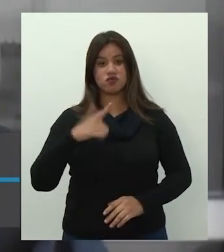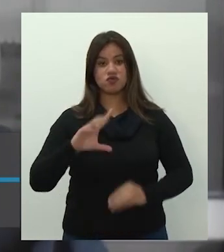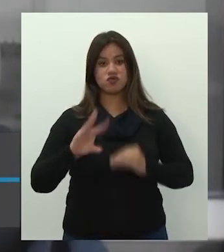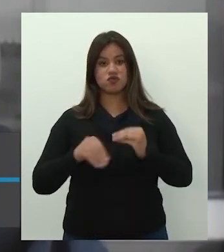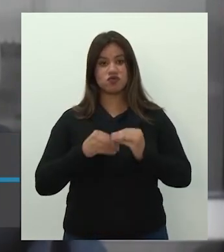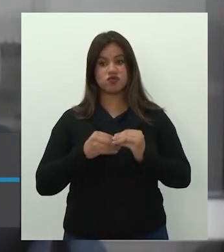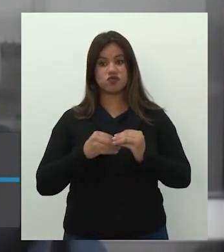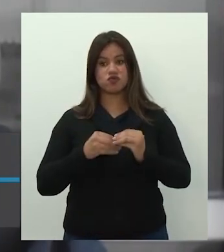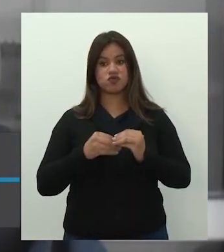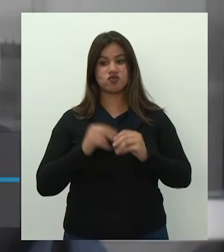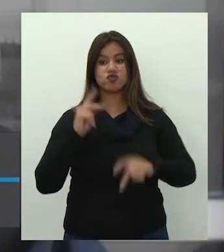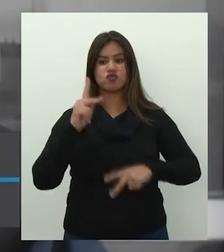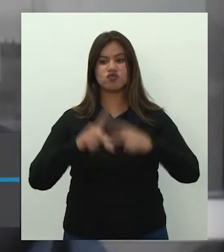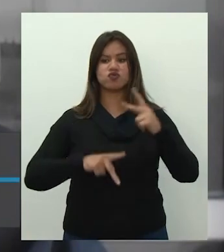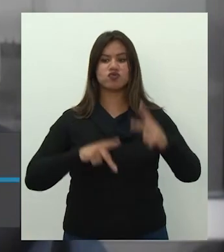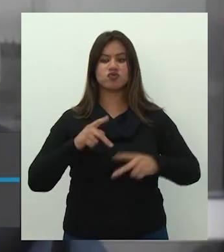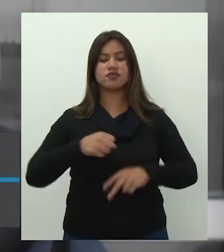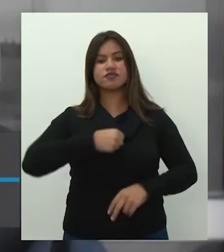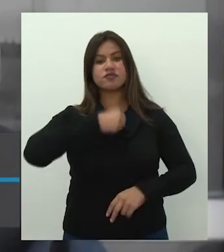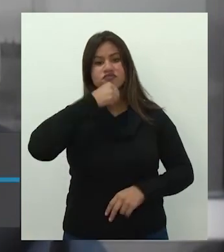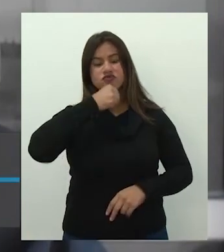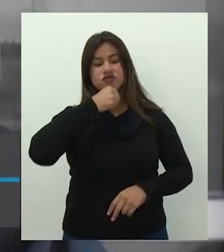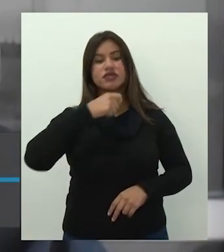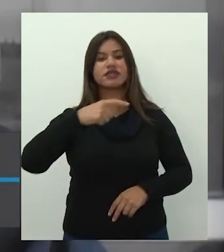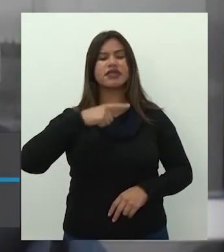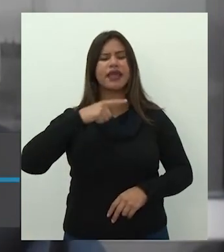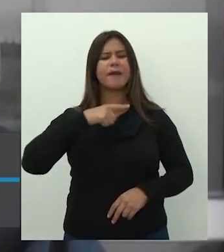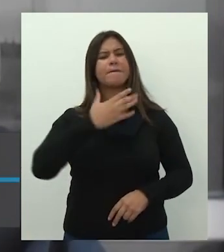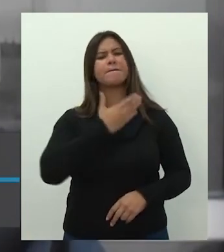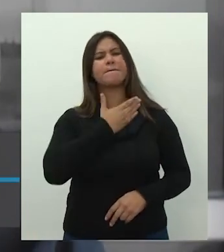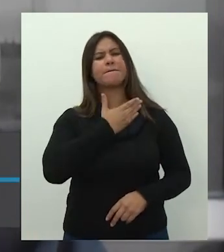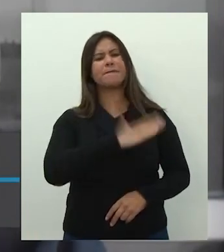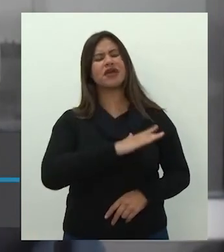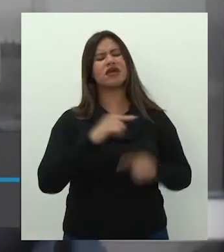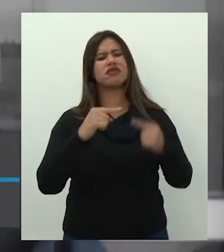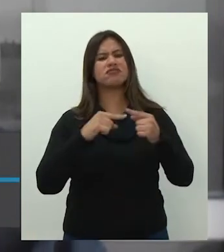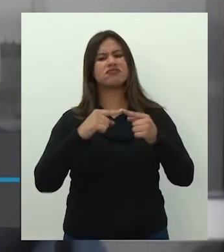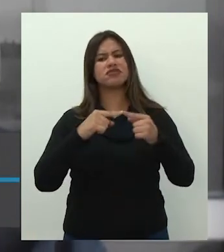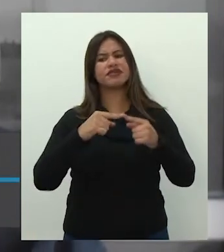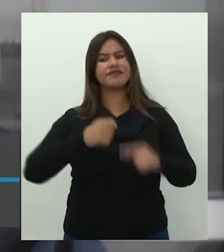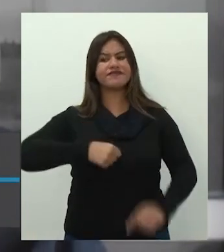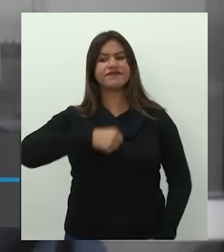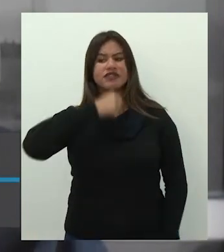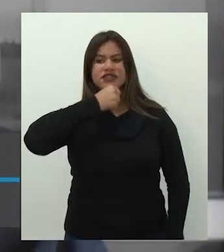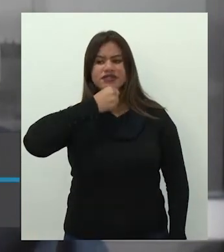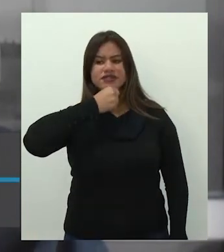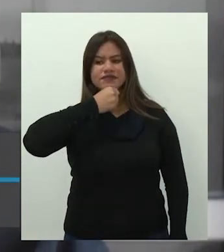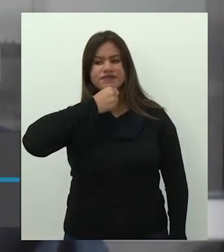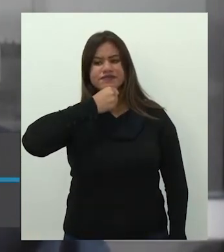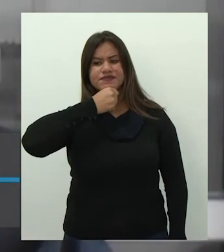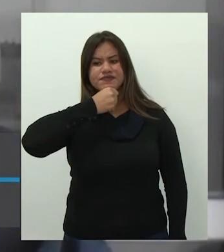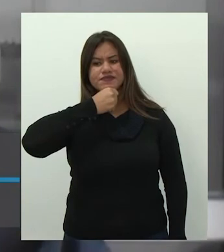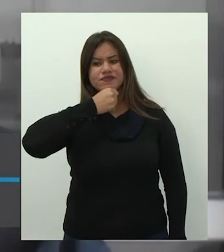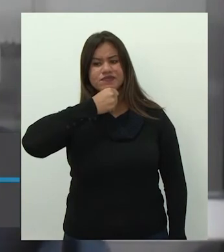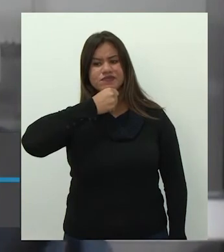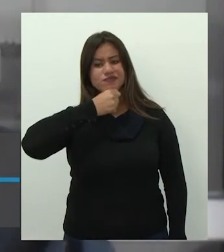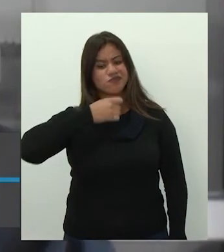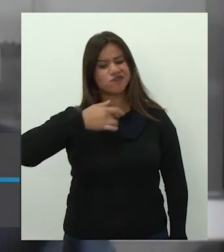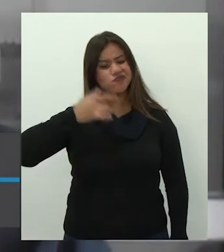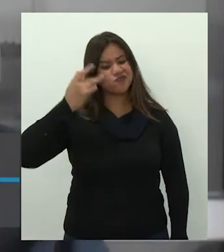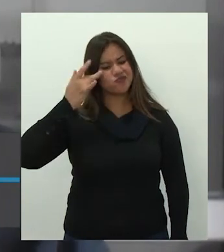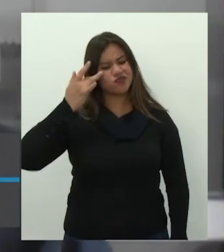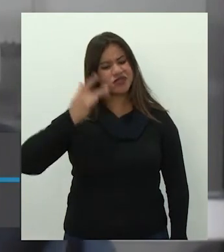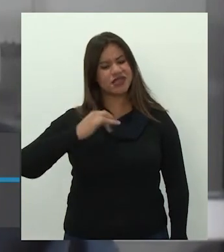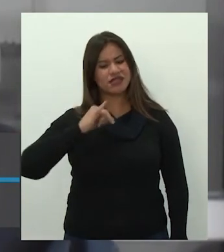Na população idosa, há também o preconceito sobre o envelhecimento. Não sei se a gente poderia entender isso como mito